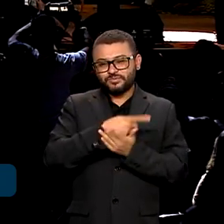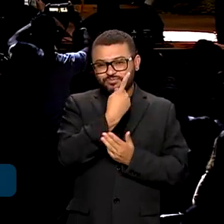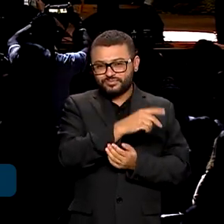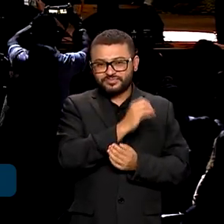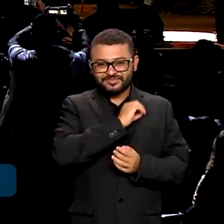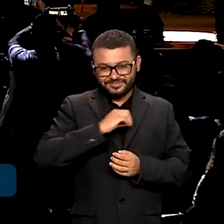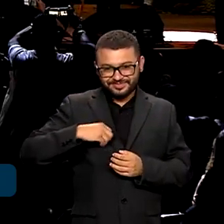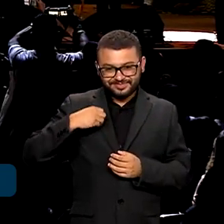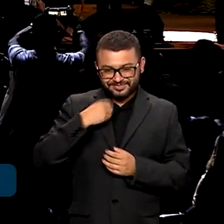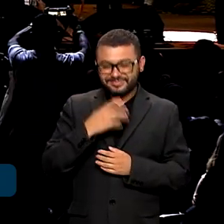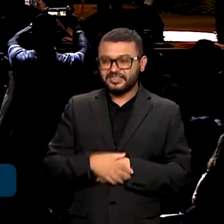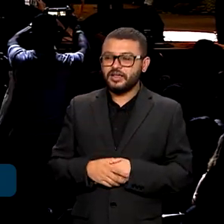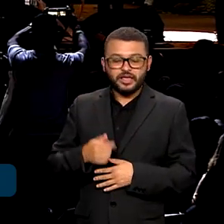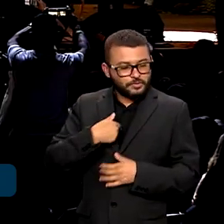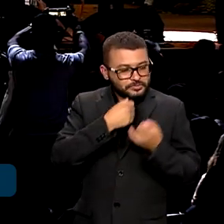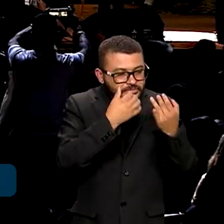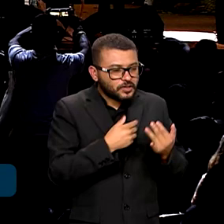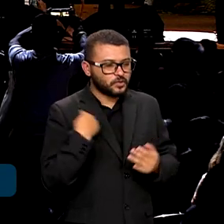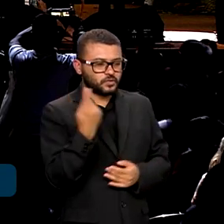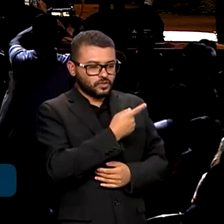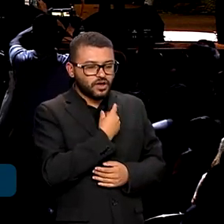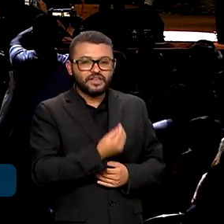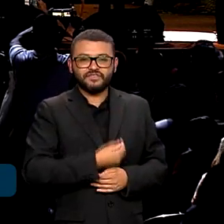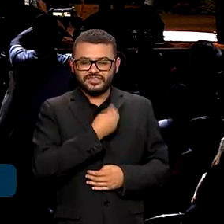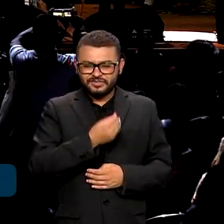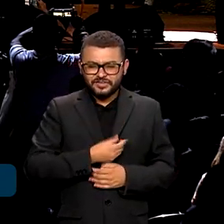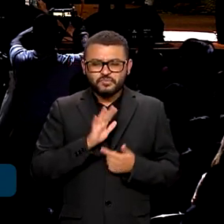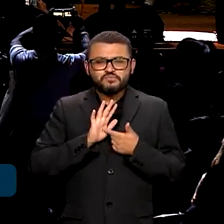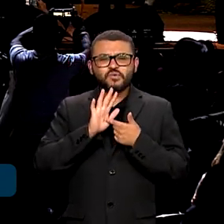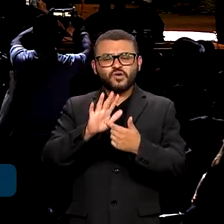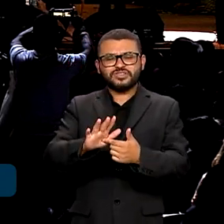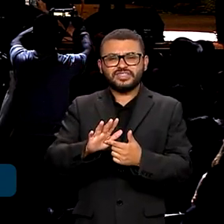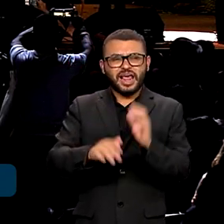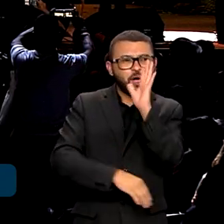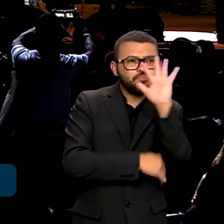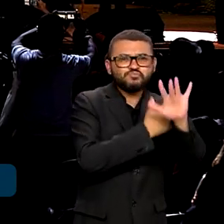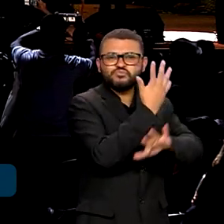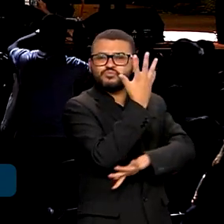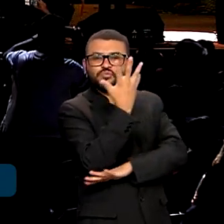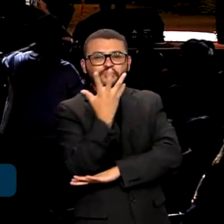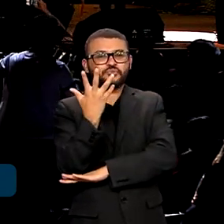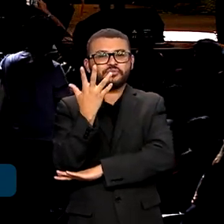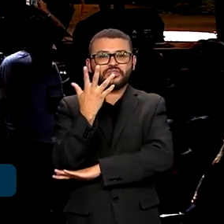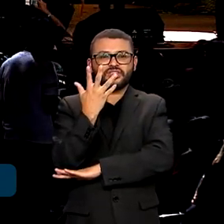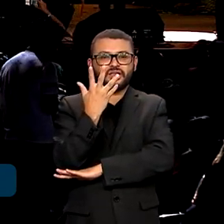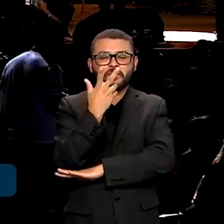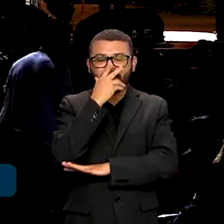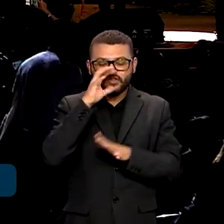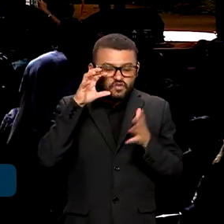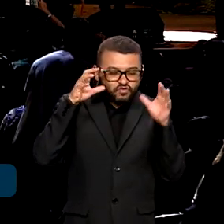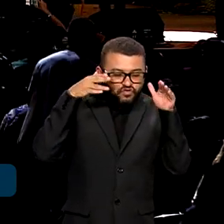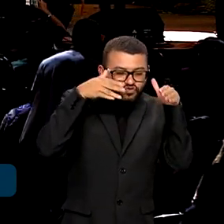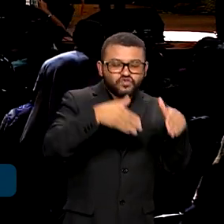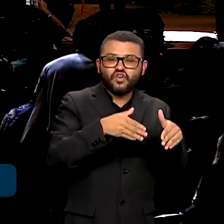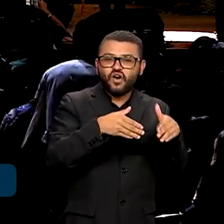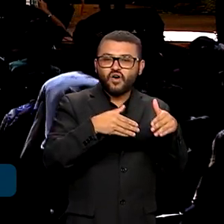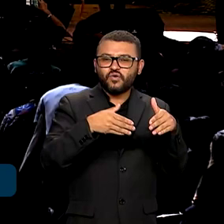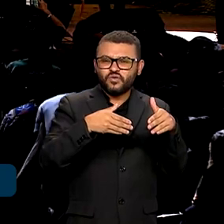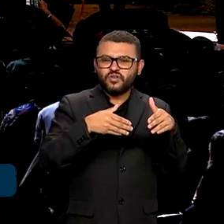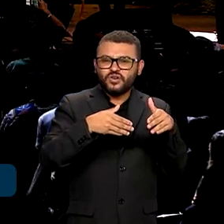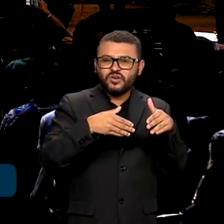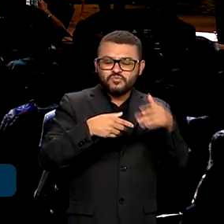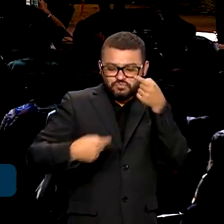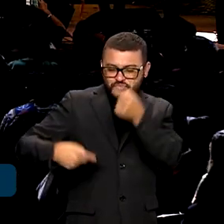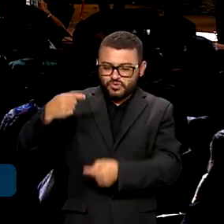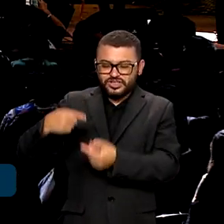Marina, nós vivemos para ver o meio ambiente ser central nas políticas